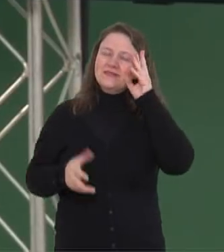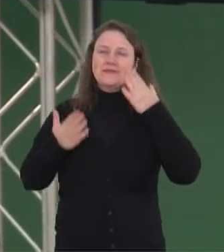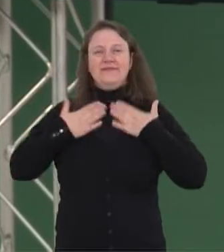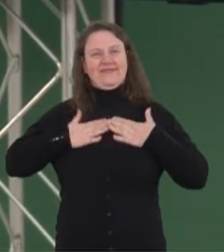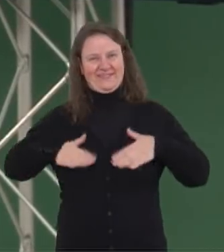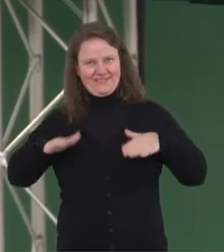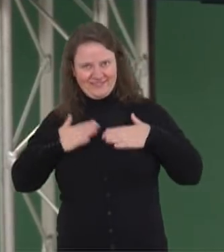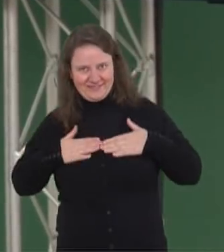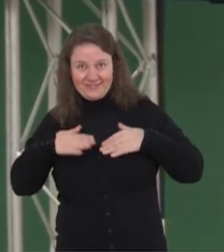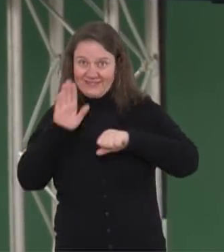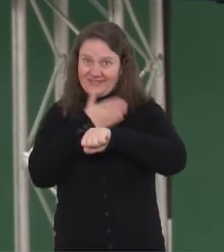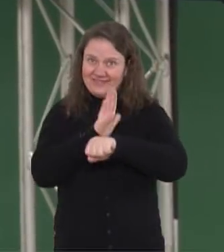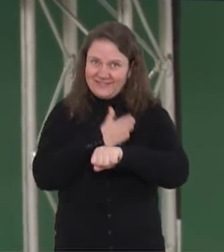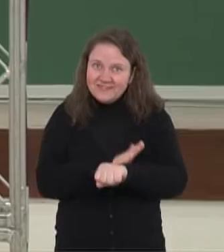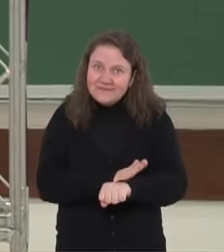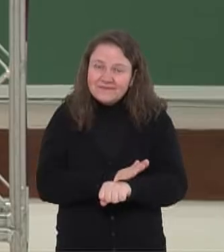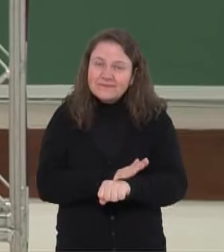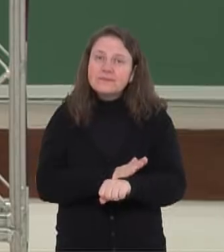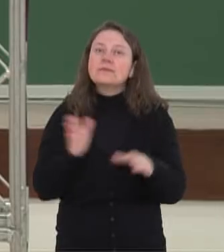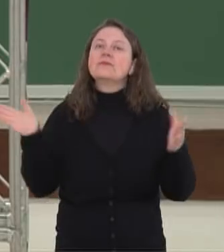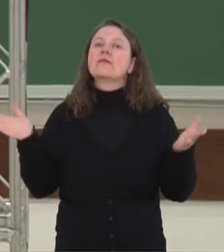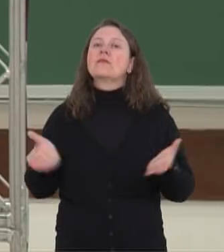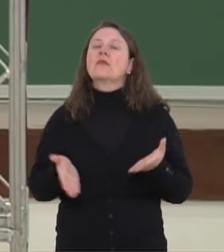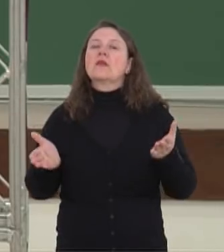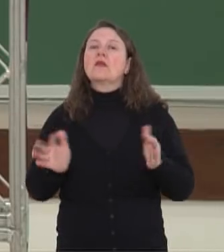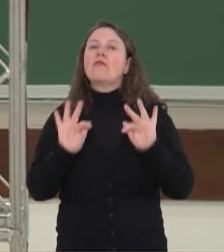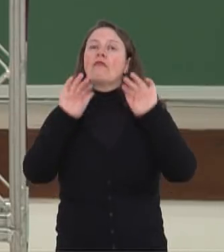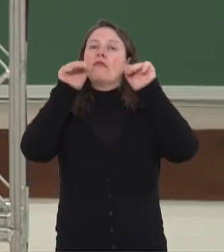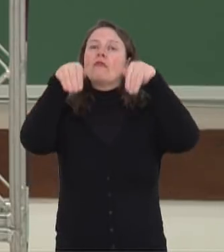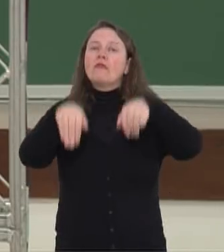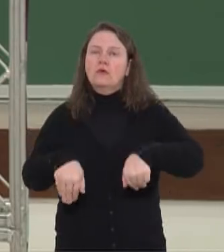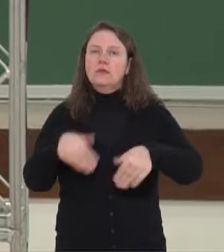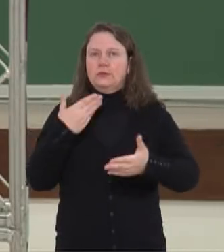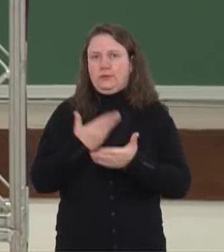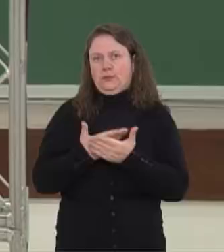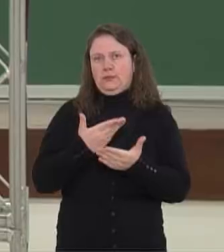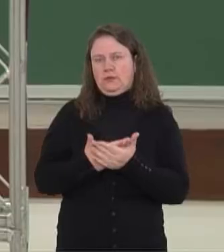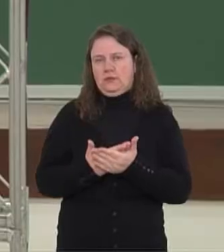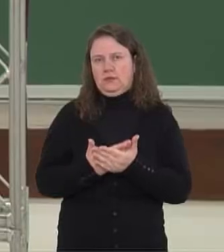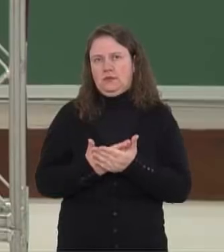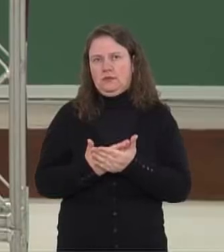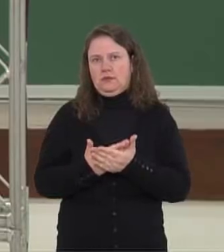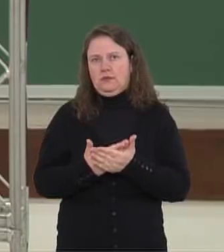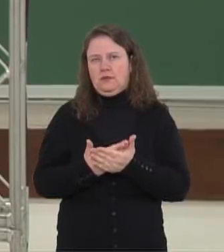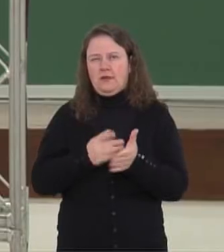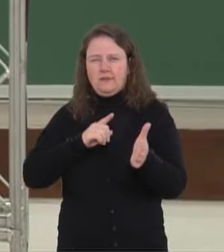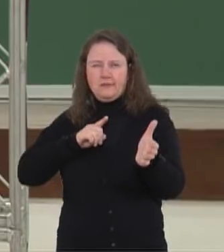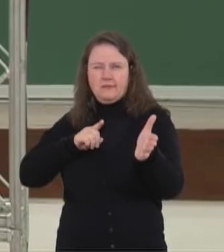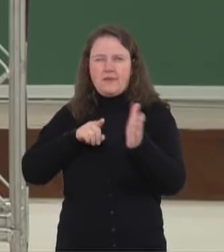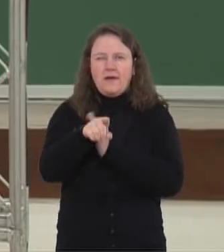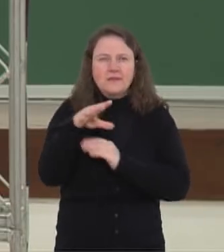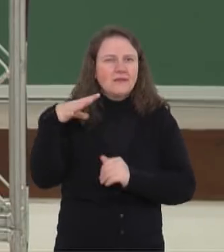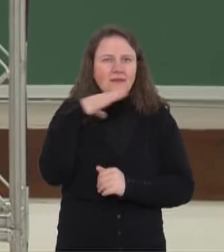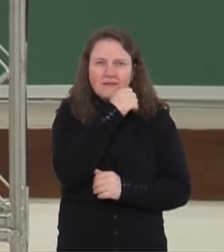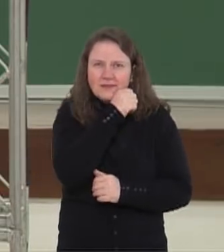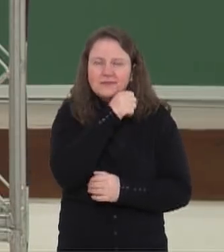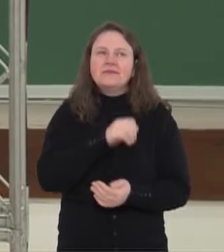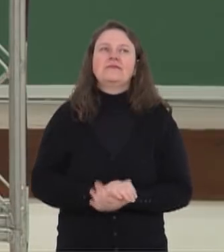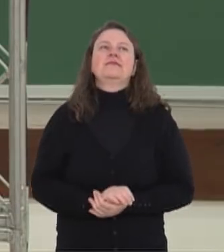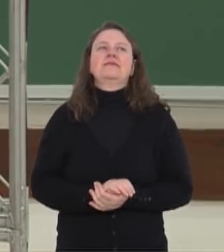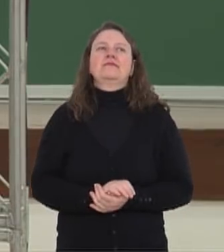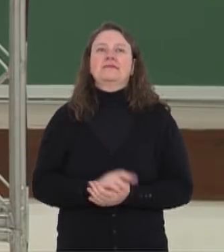vocês fazerem esse exercício? Agora, para finalizarmos a nossa aula, nós vamos ao nosso quiz.